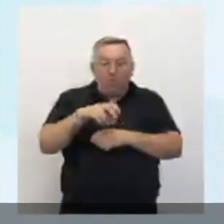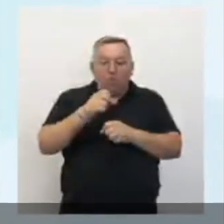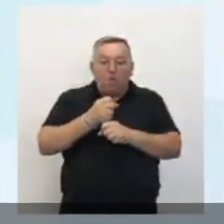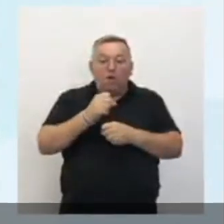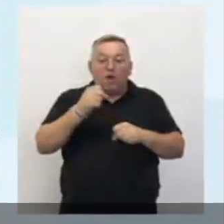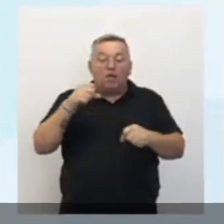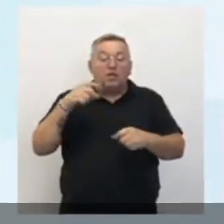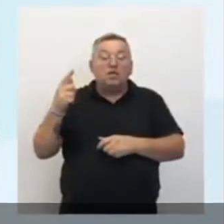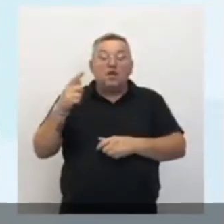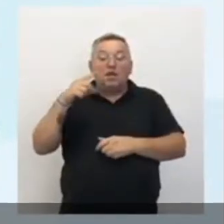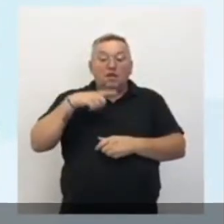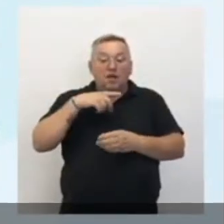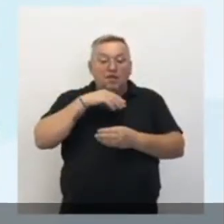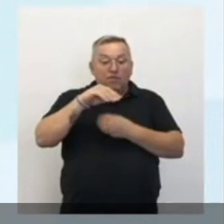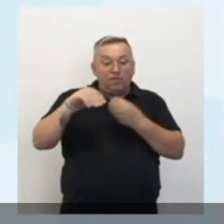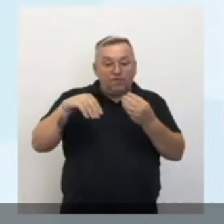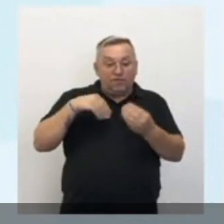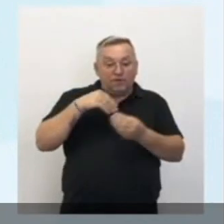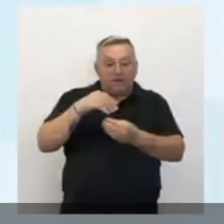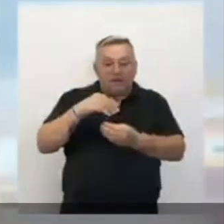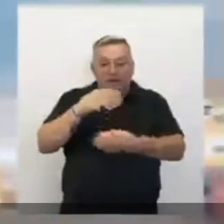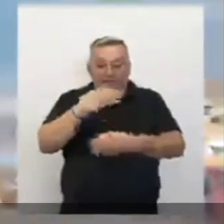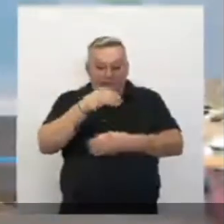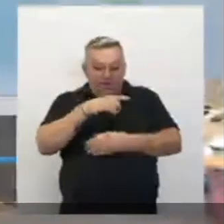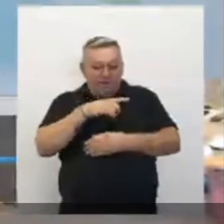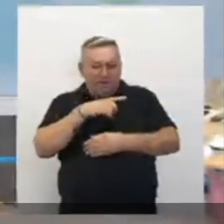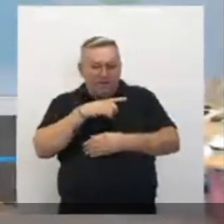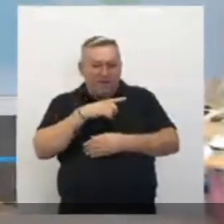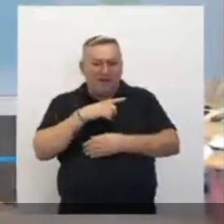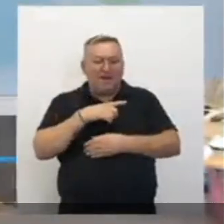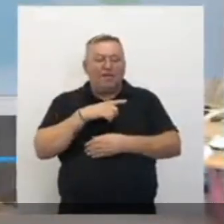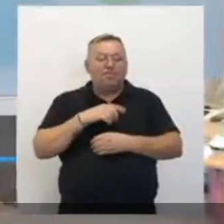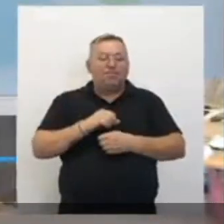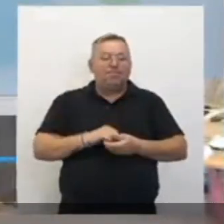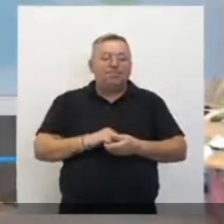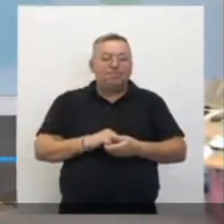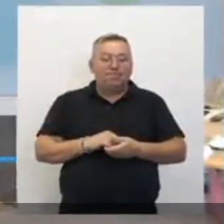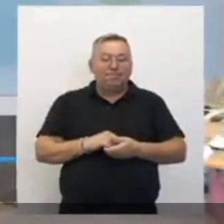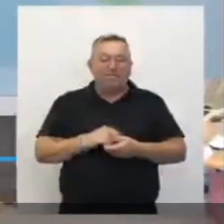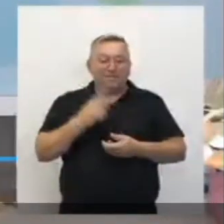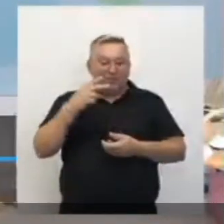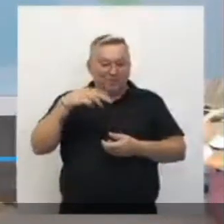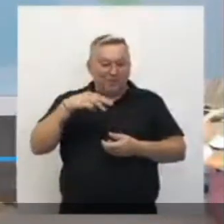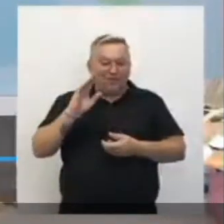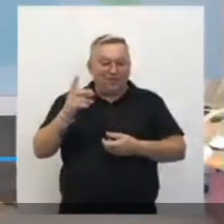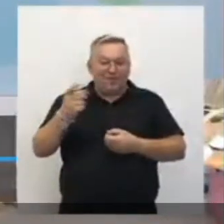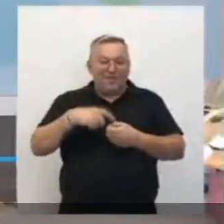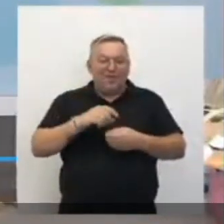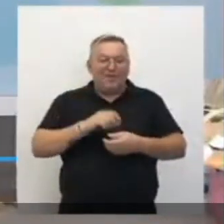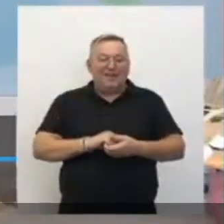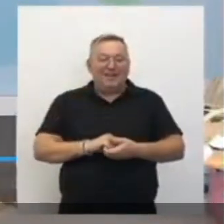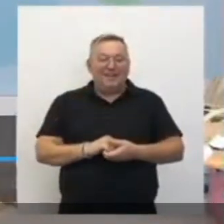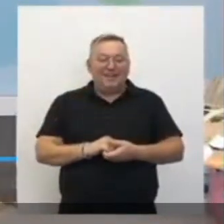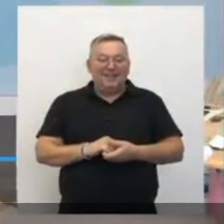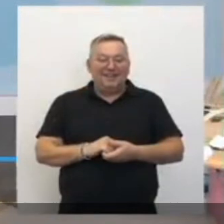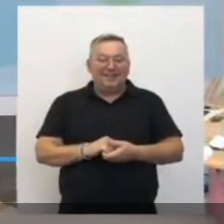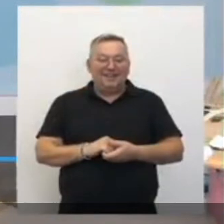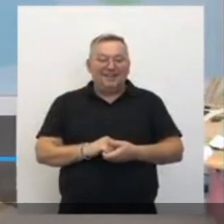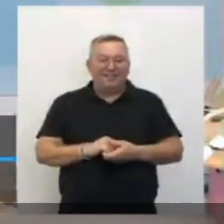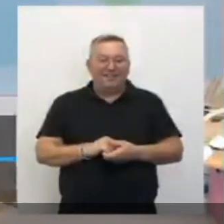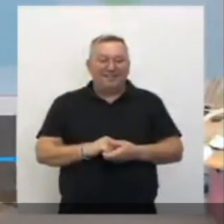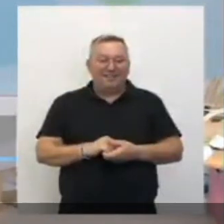estão envolvidas? Então, quais grandezas você acha que estão envolvidas nesse braço hidráulico? Então, 2 minutinhos, a gente já retorna. Bom trabalho.